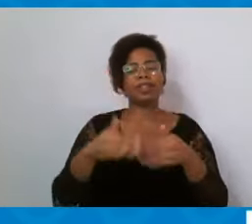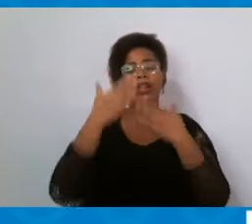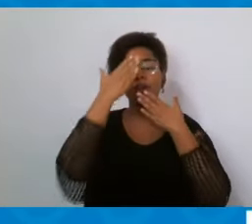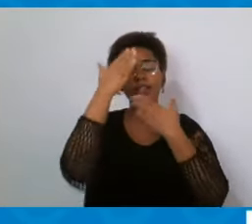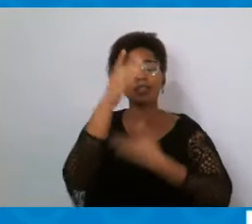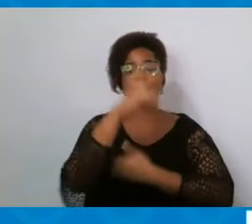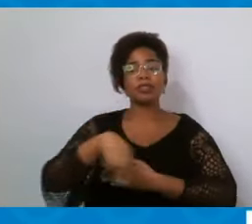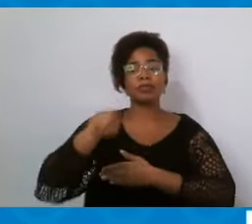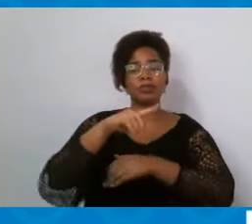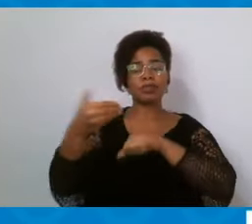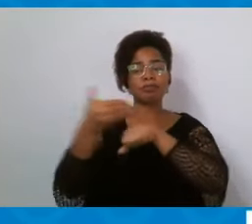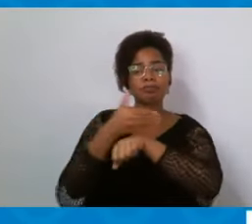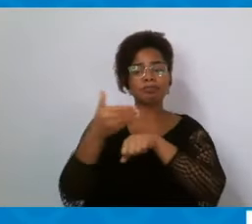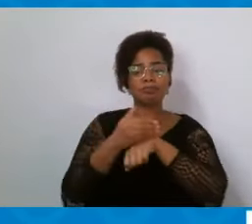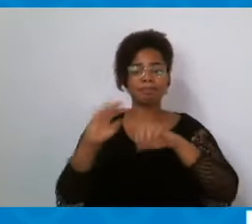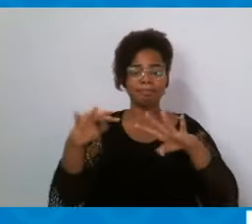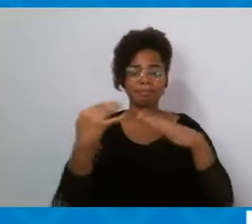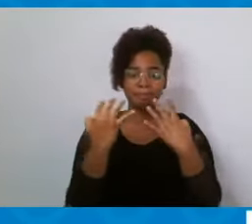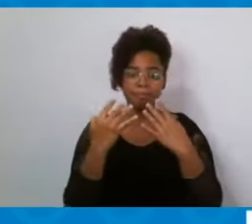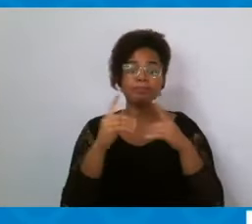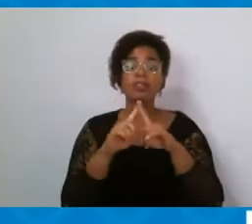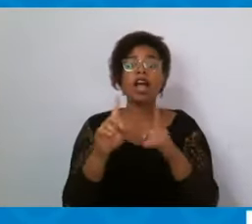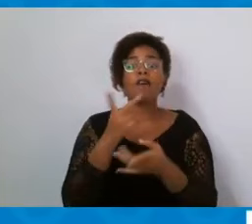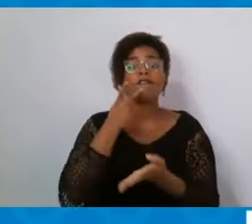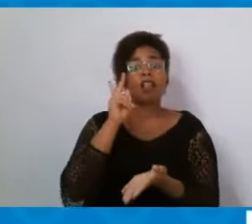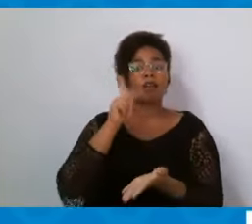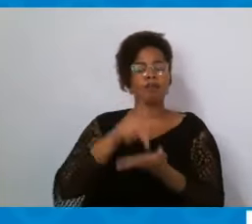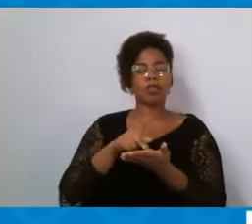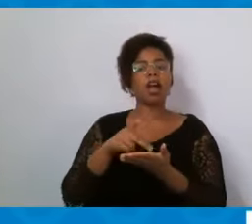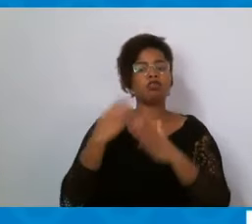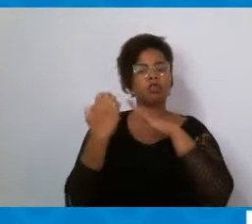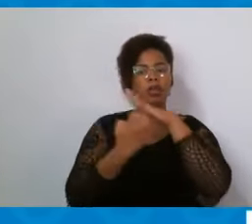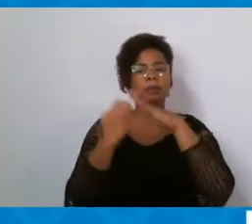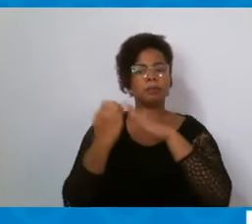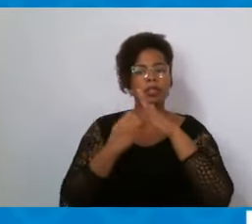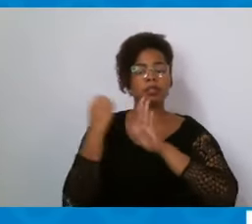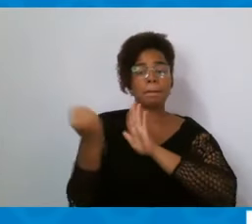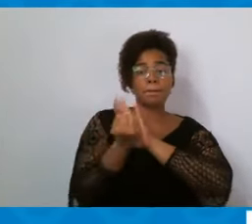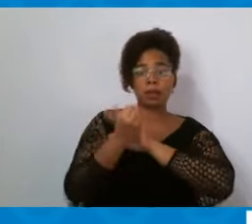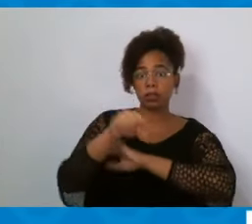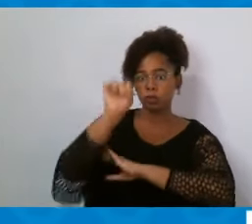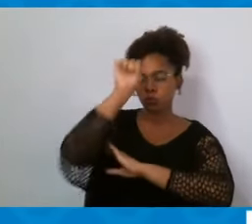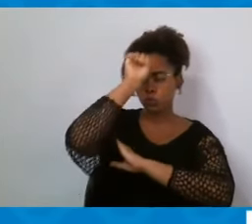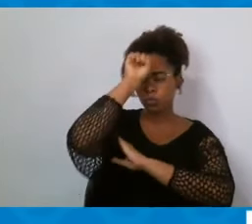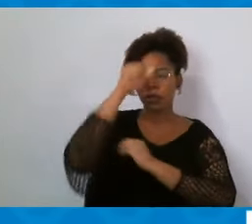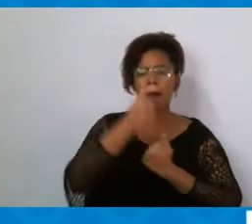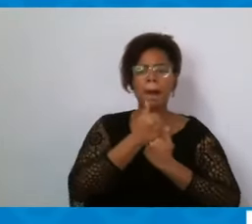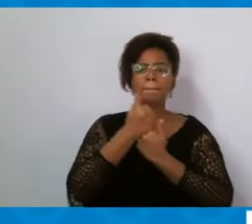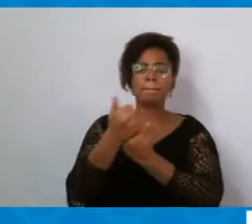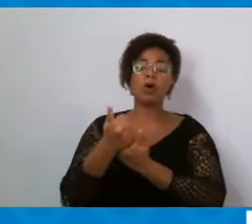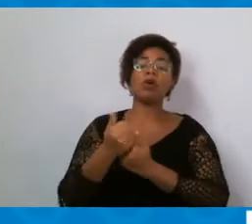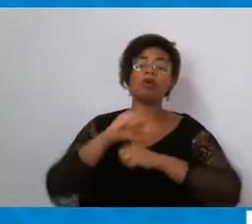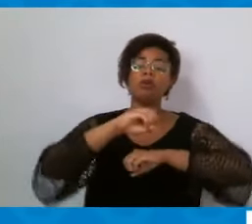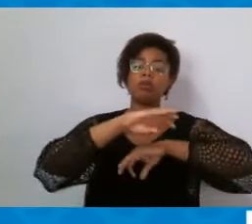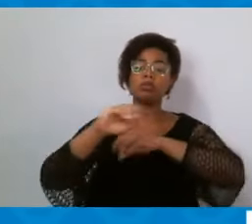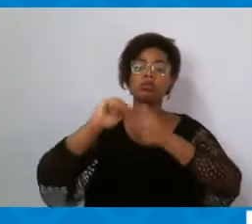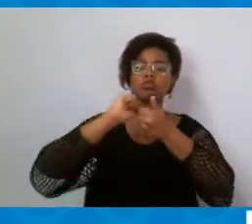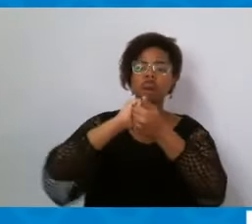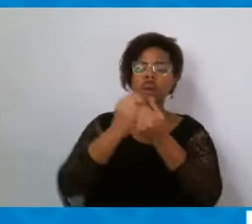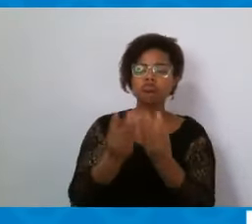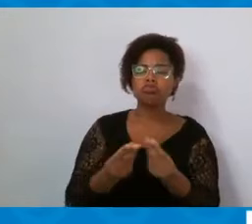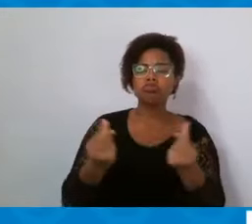o compromisso da Samsung por uma educação de qualidade, uma educação que estimule nos jovens a busca